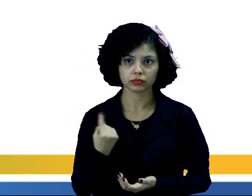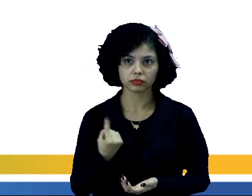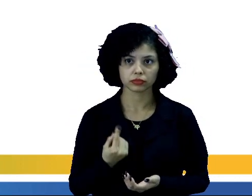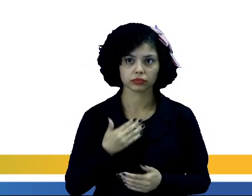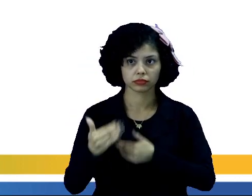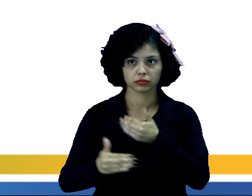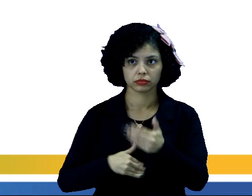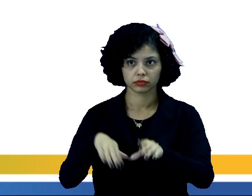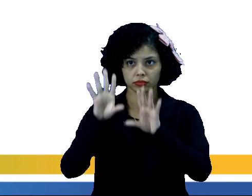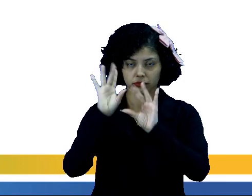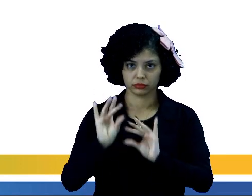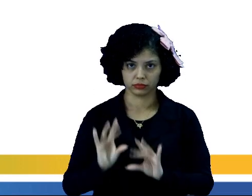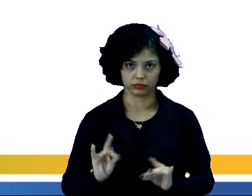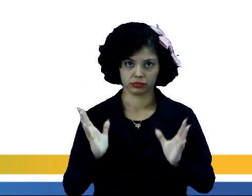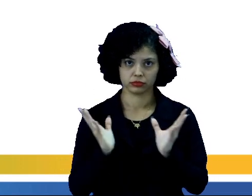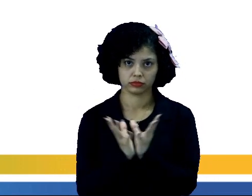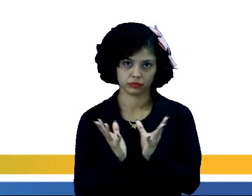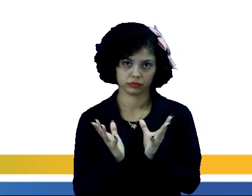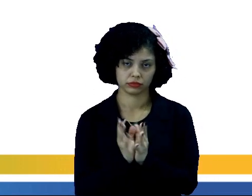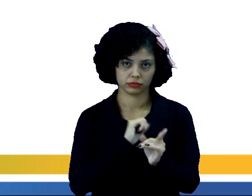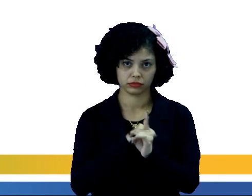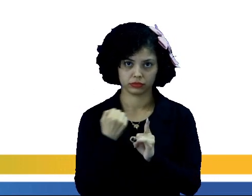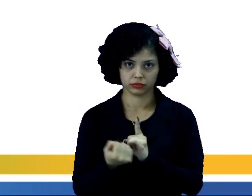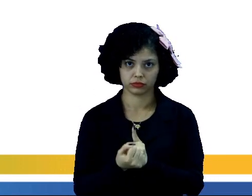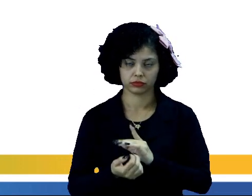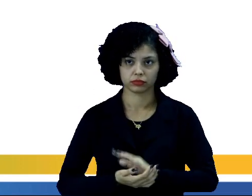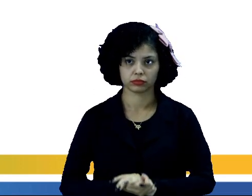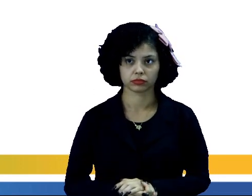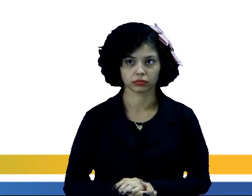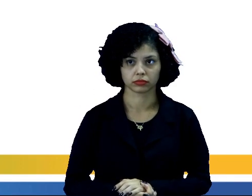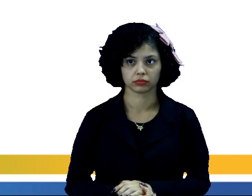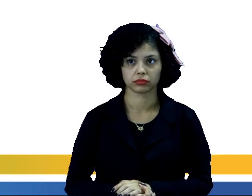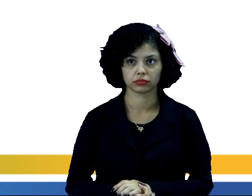singularidade desses processos em cada grupo social.